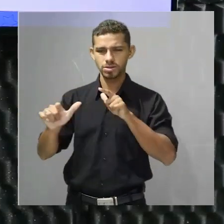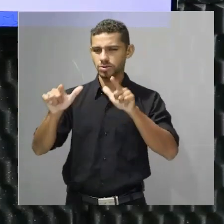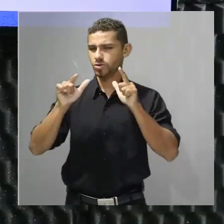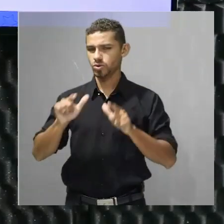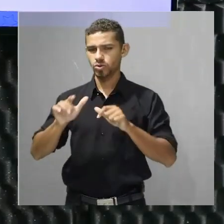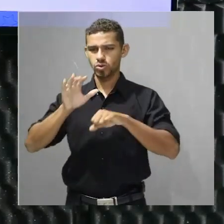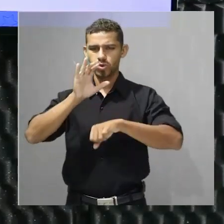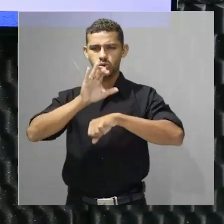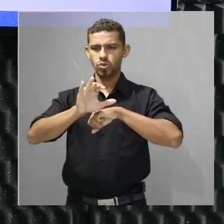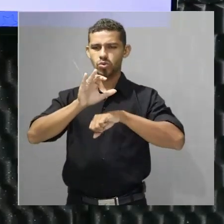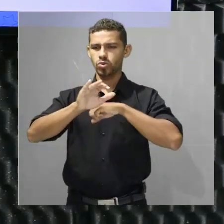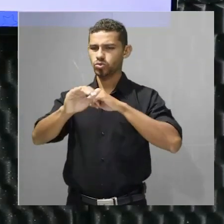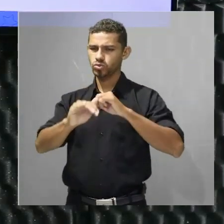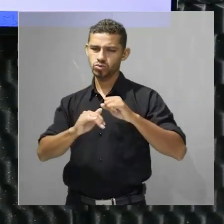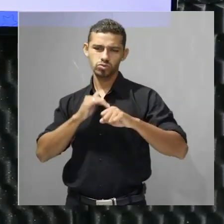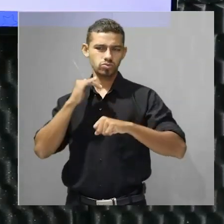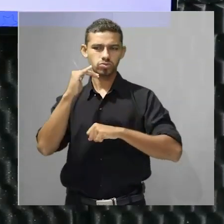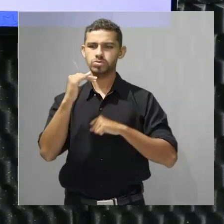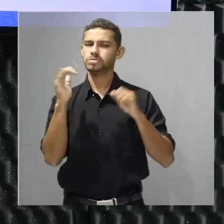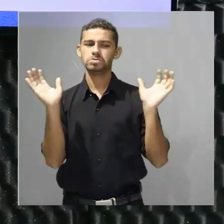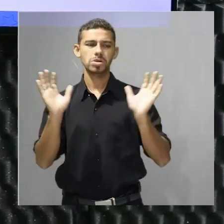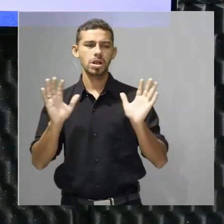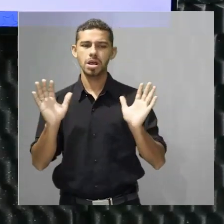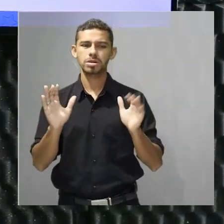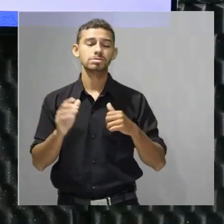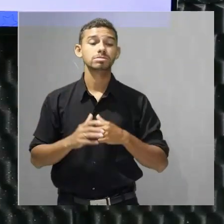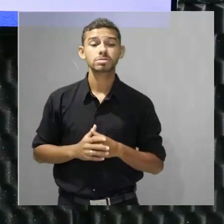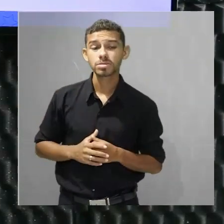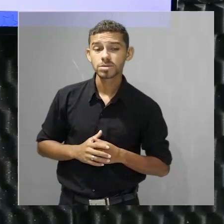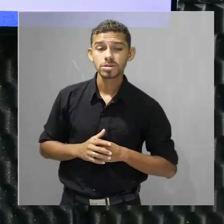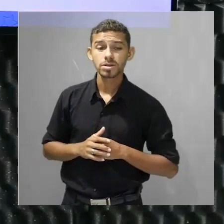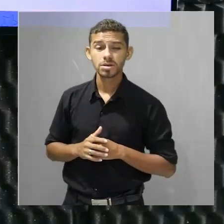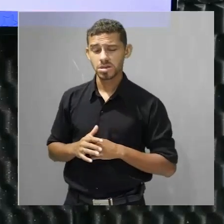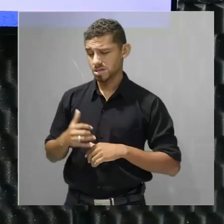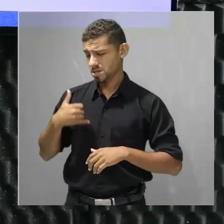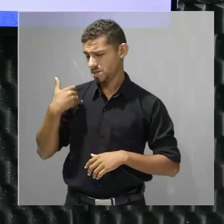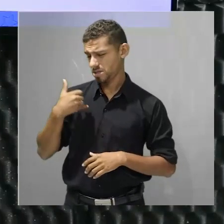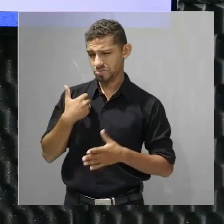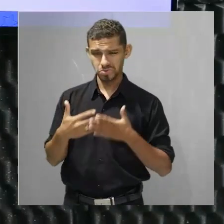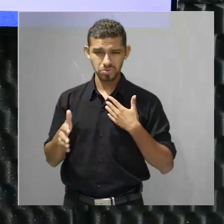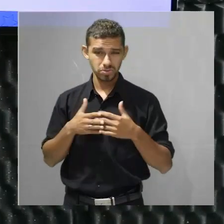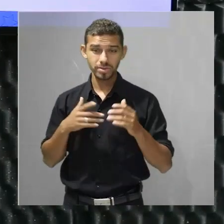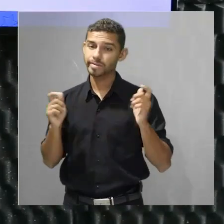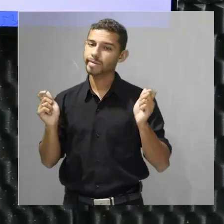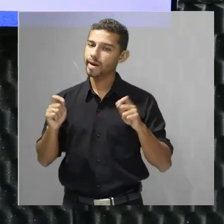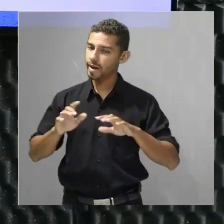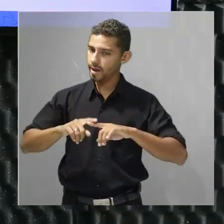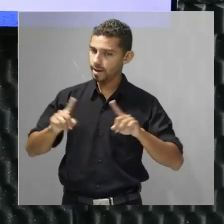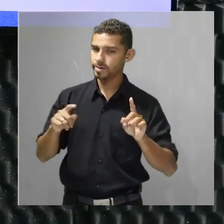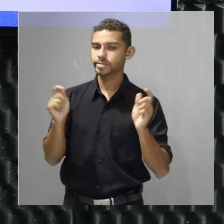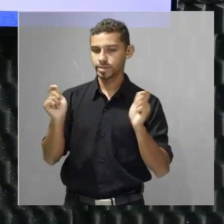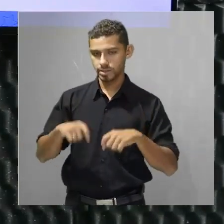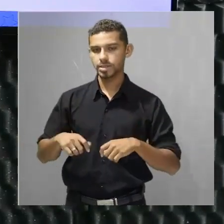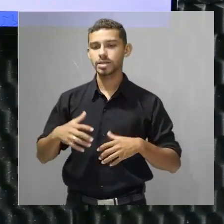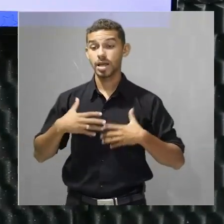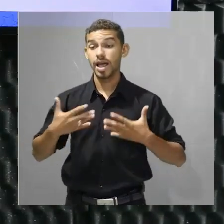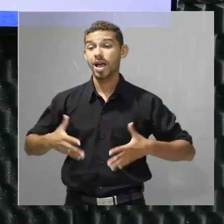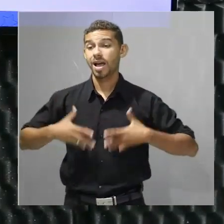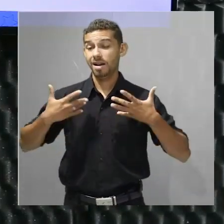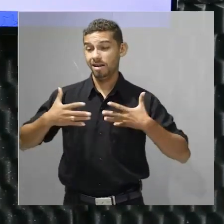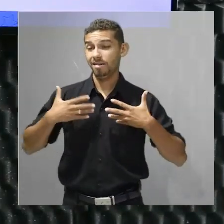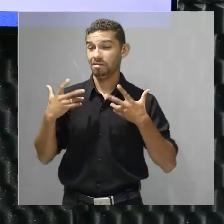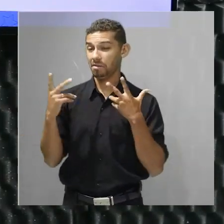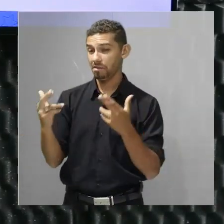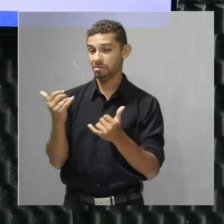elevado e qualquer grau pouco importa a idade mas tem que ter alegria de uma criança